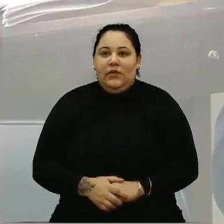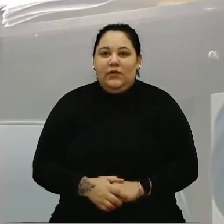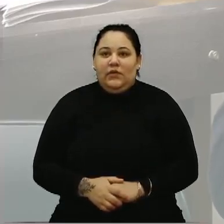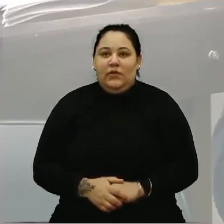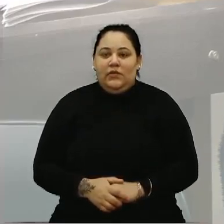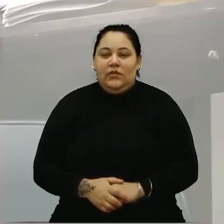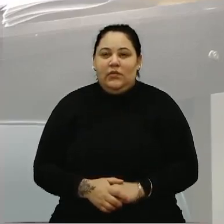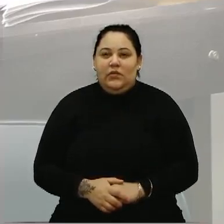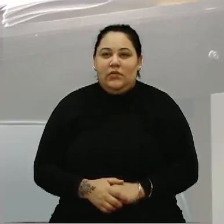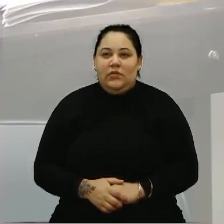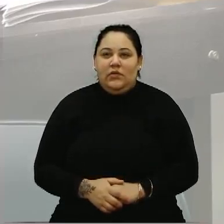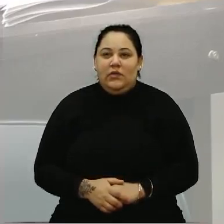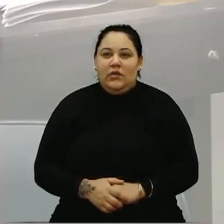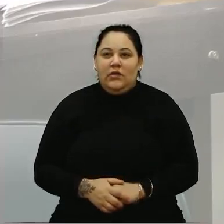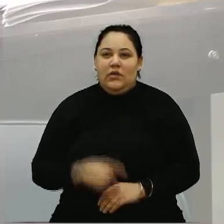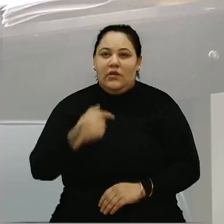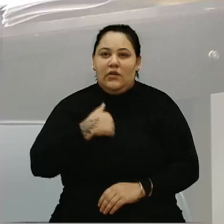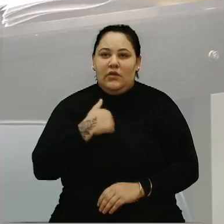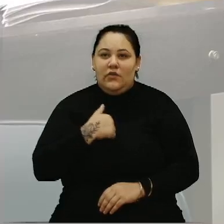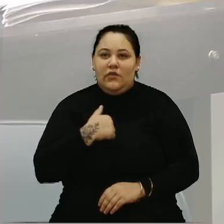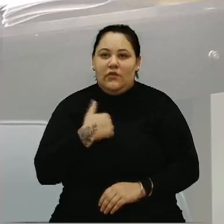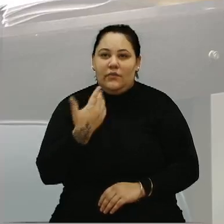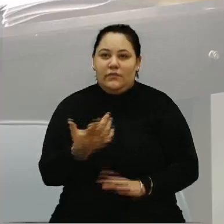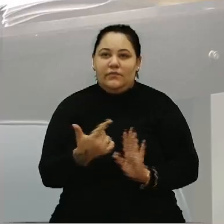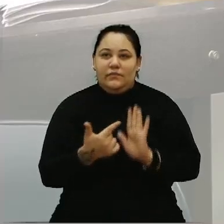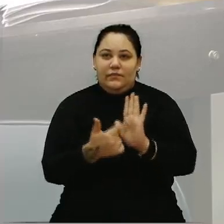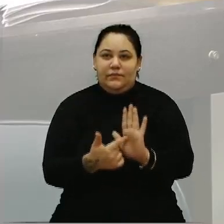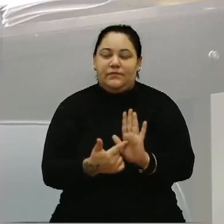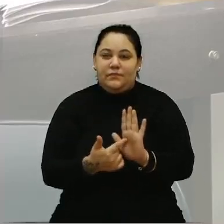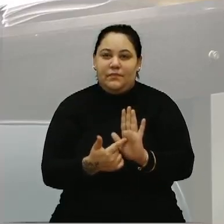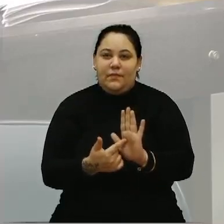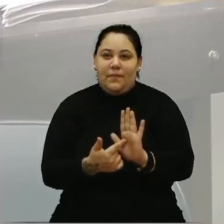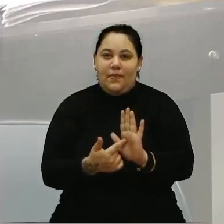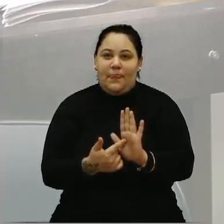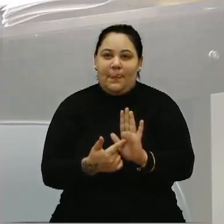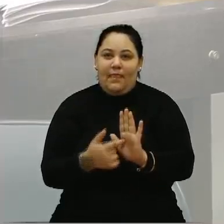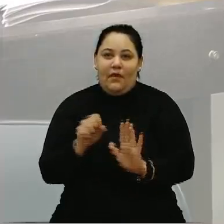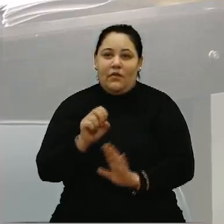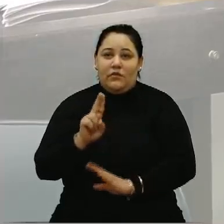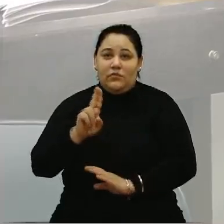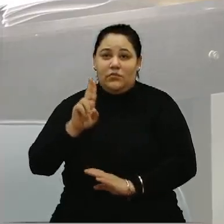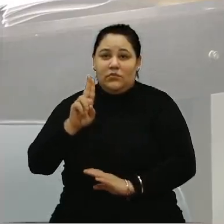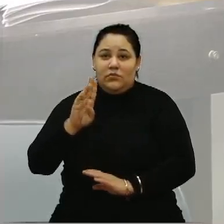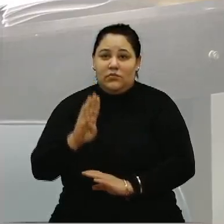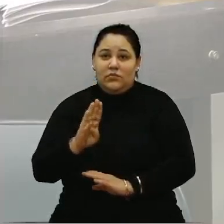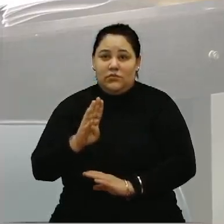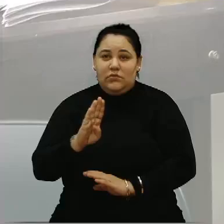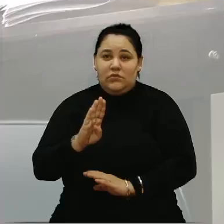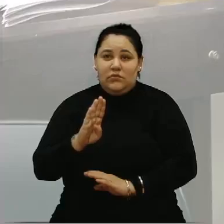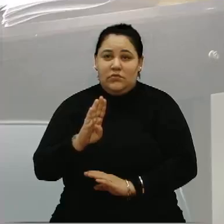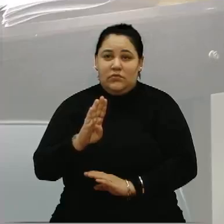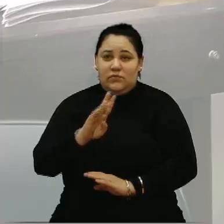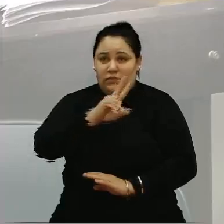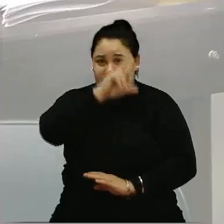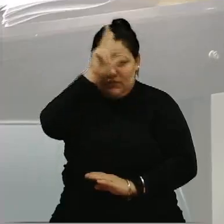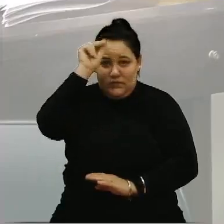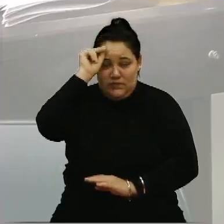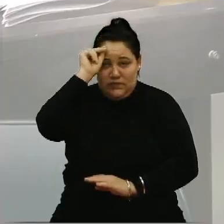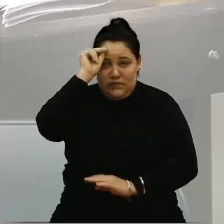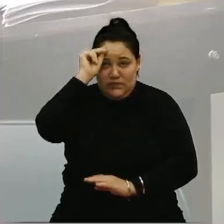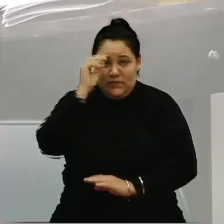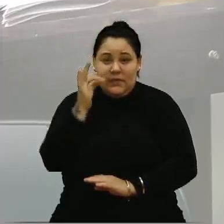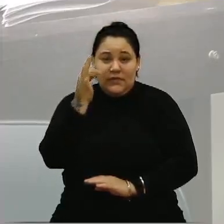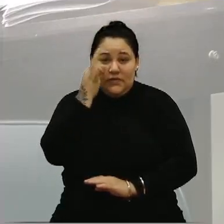ajudar, Bressan. Sexta de tarde, o subprefeito de Galópolis não atende porque ele vai muito no trecho. O da ponta é de trabalhar. Sexta de tarde,